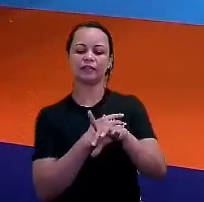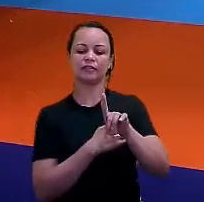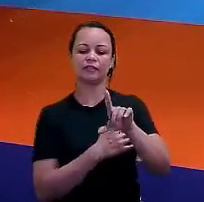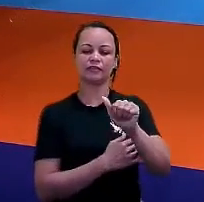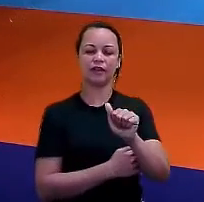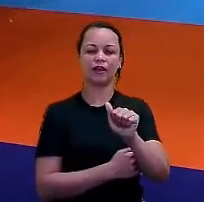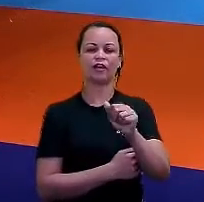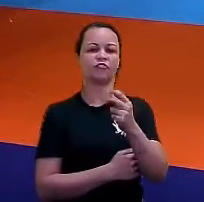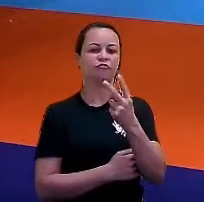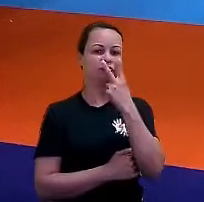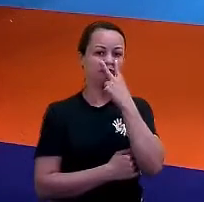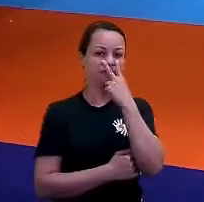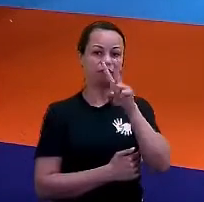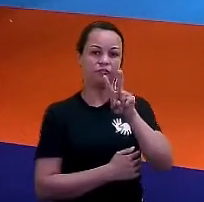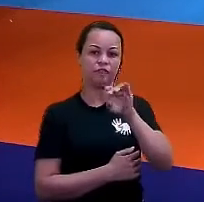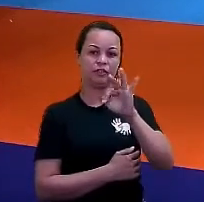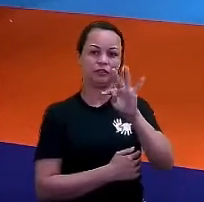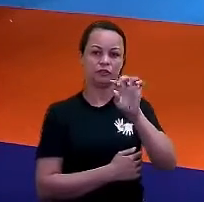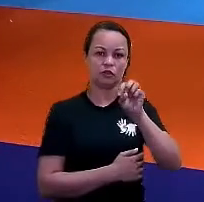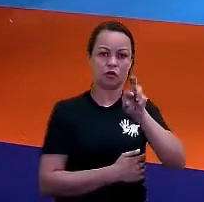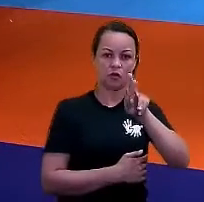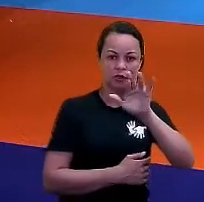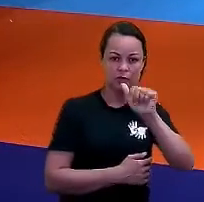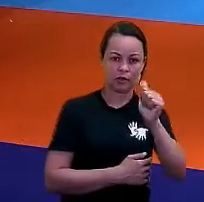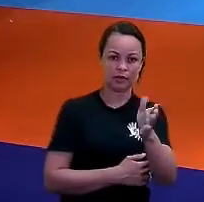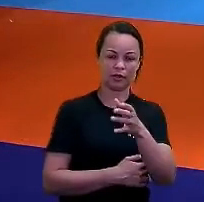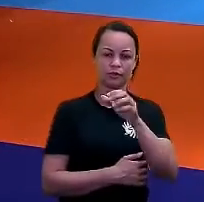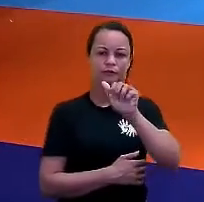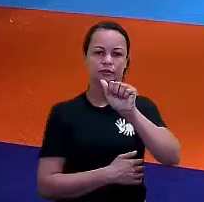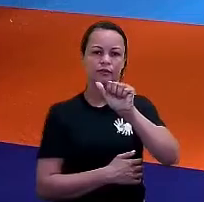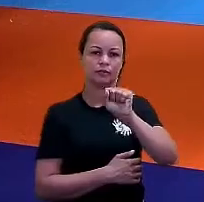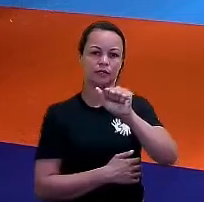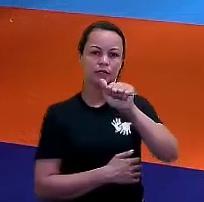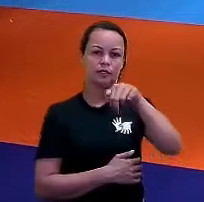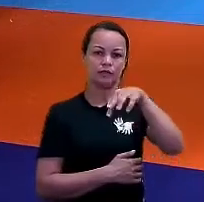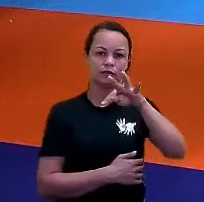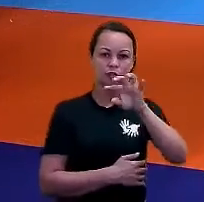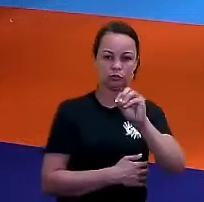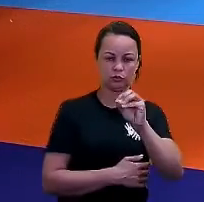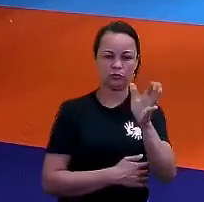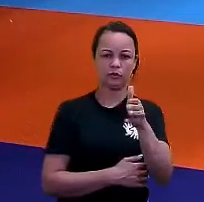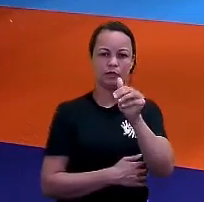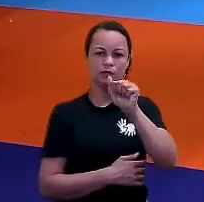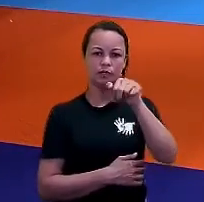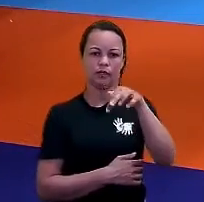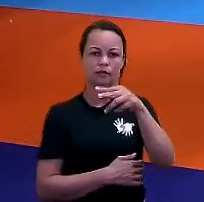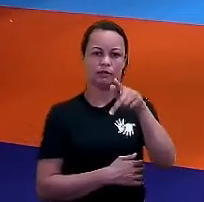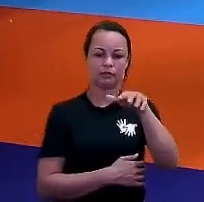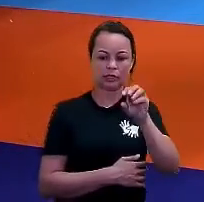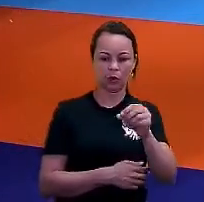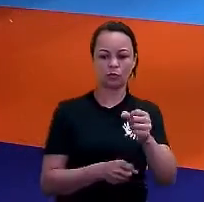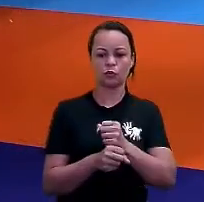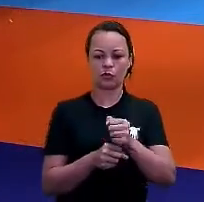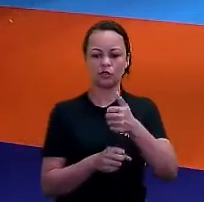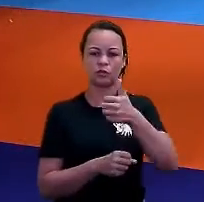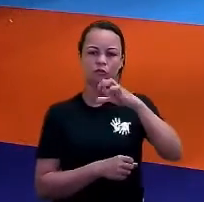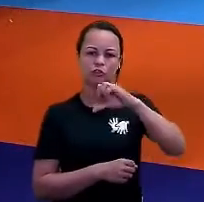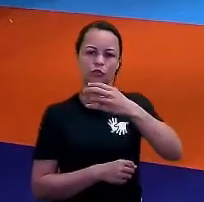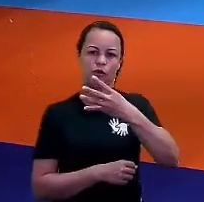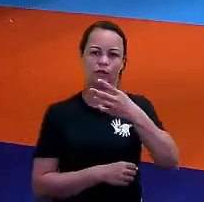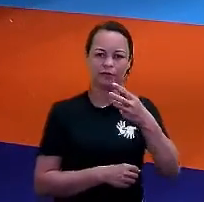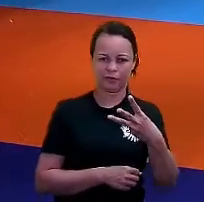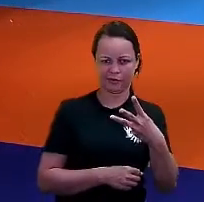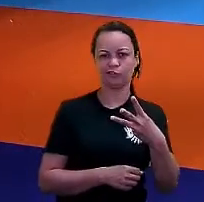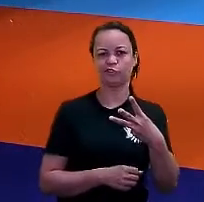Antão, com uma lei, mas passa a vigorar a partir de 1943. Claro que foi um período